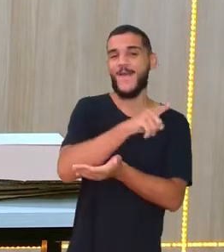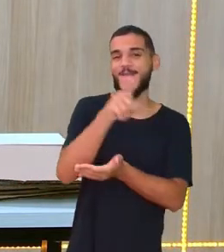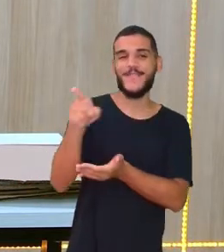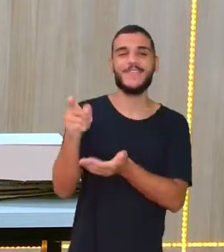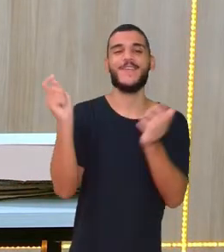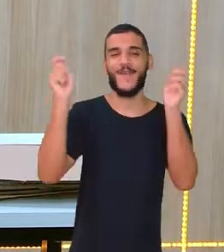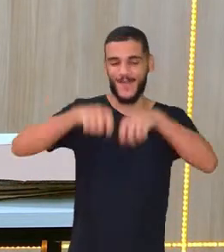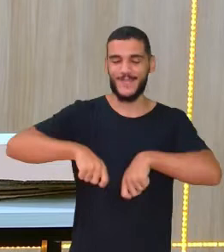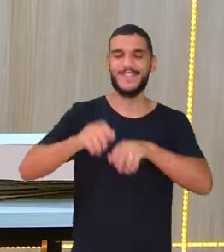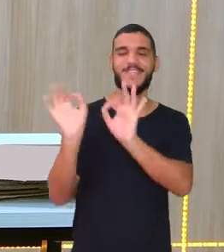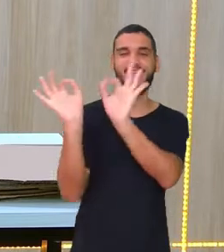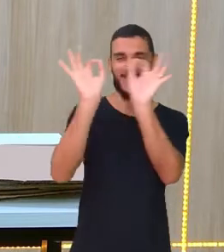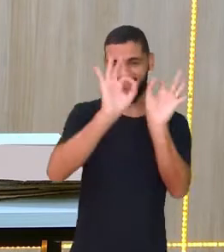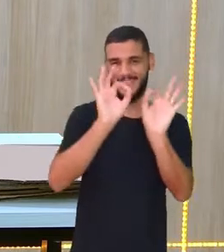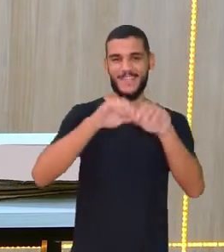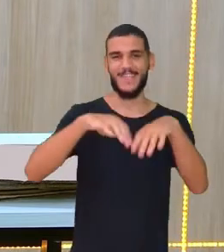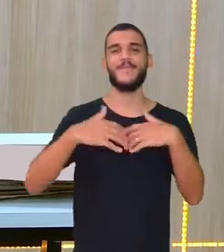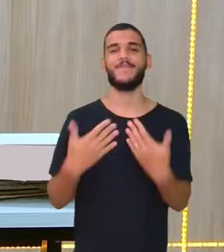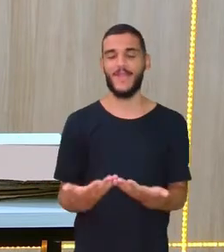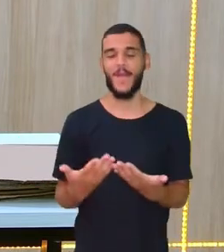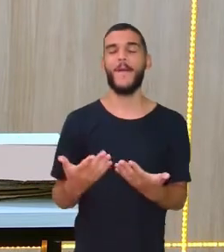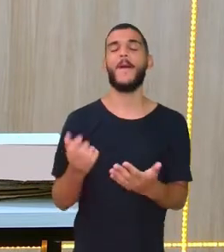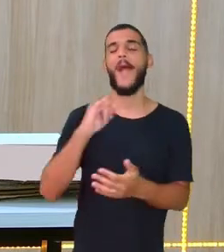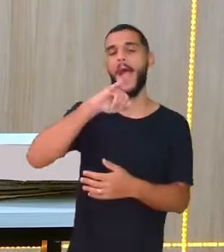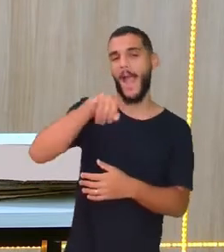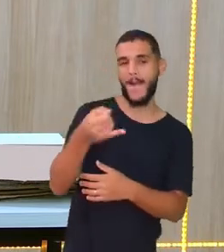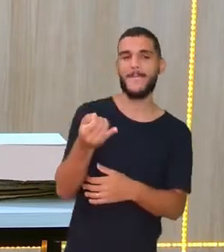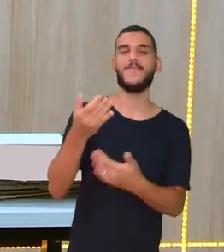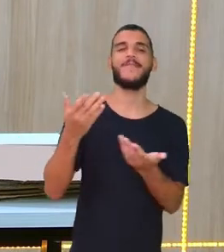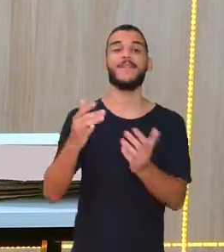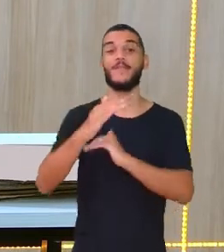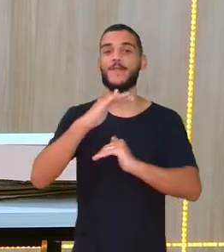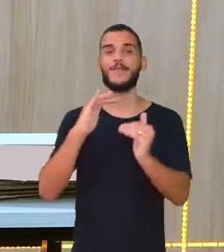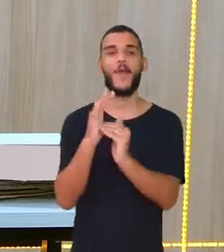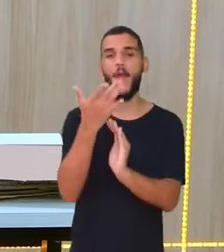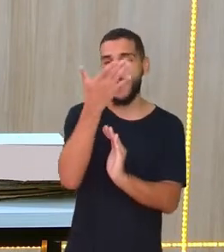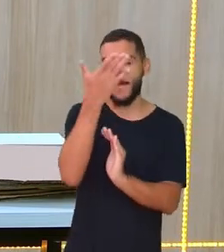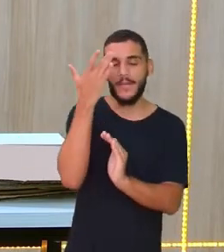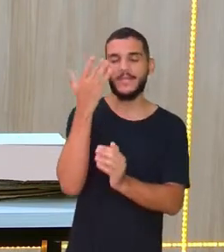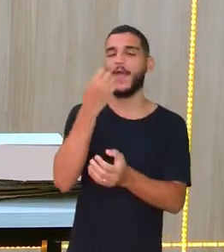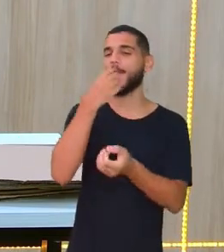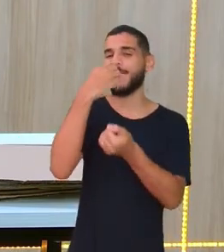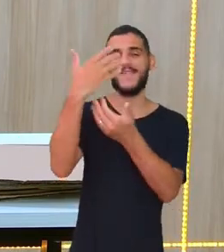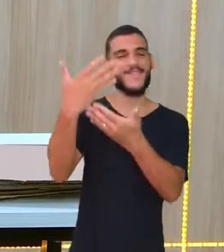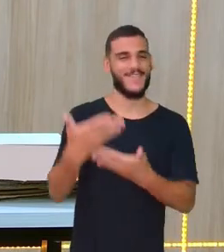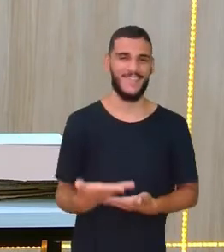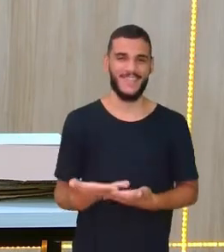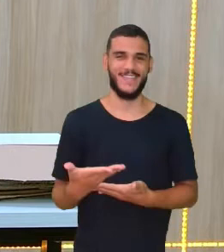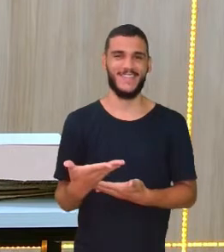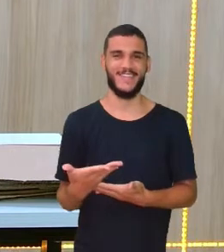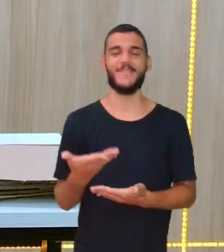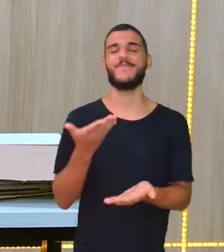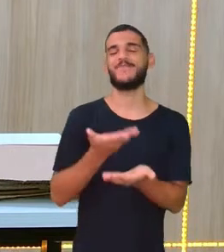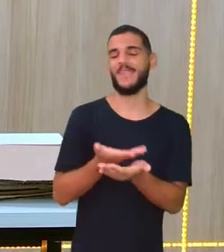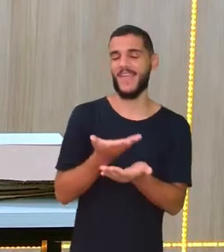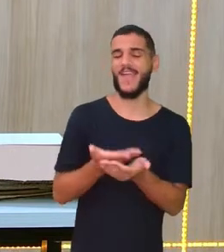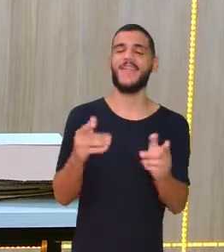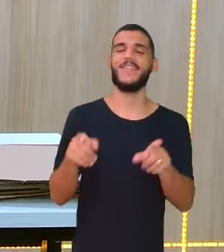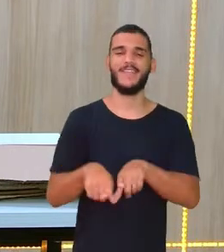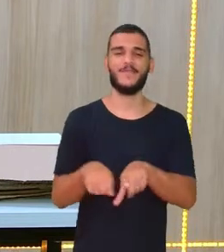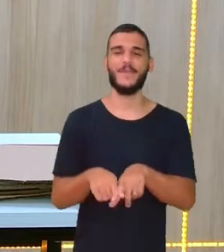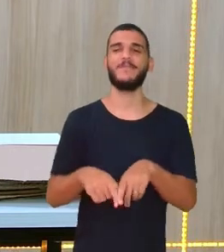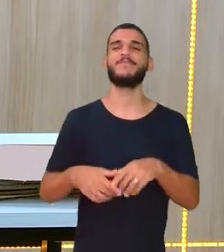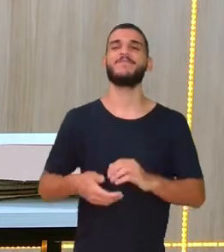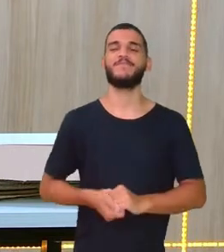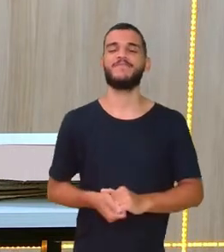até vocês. Então, aproveitem, né? E todos aqui são muito bem-vindos a essa aula. Então,